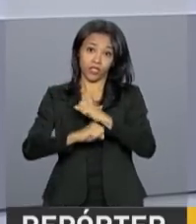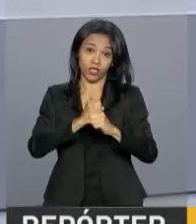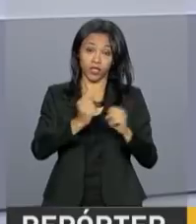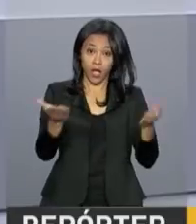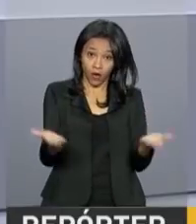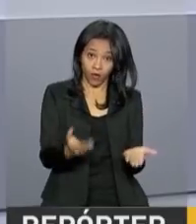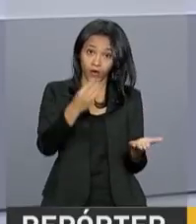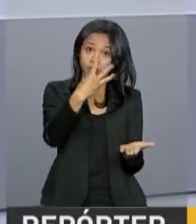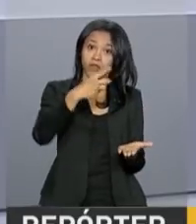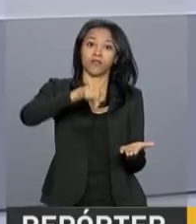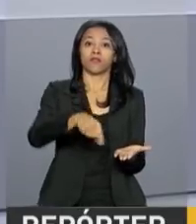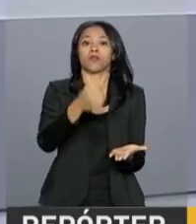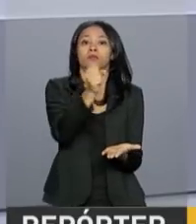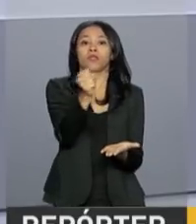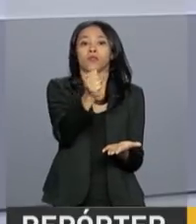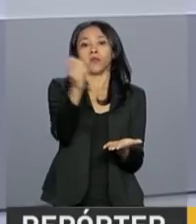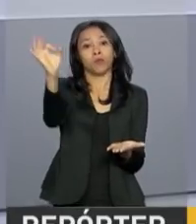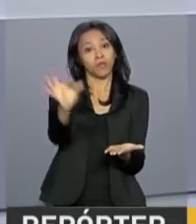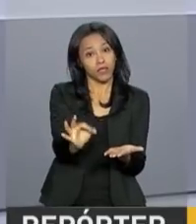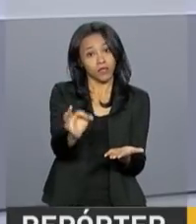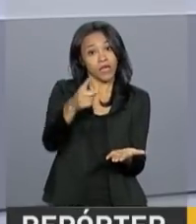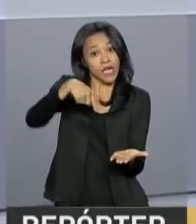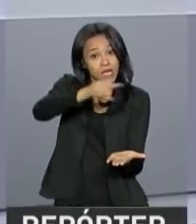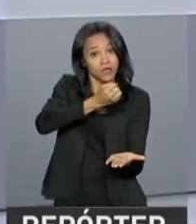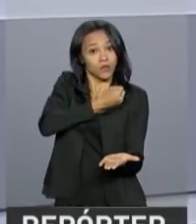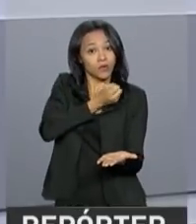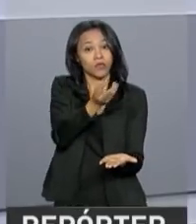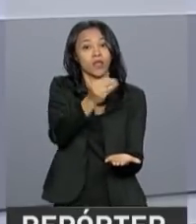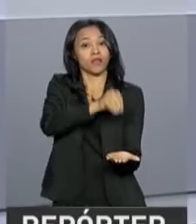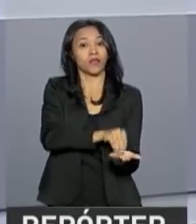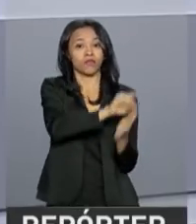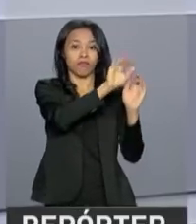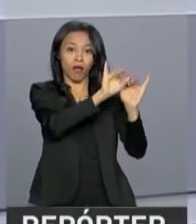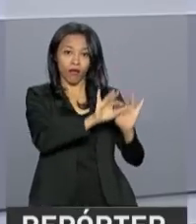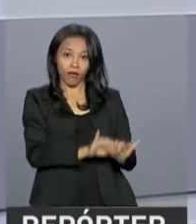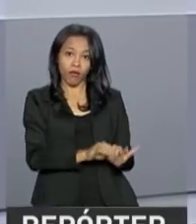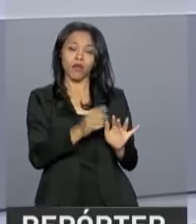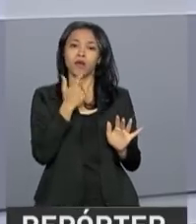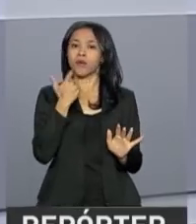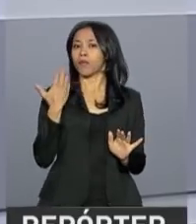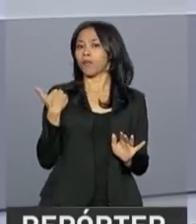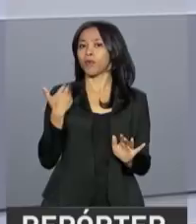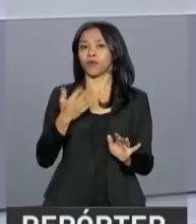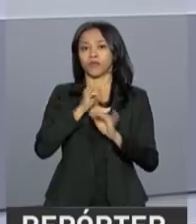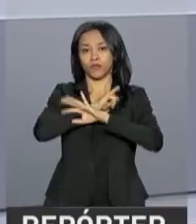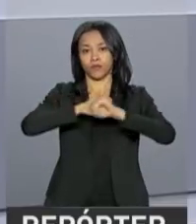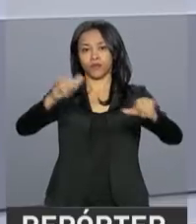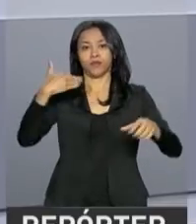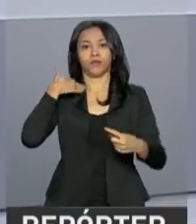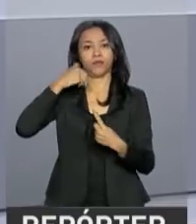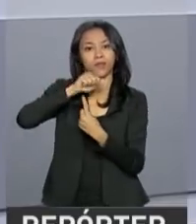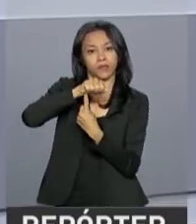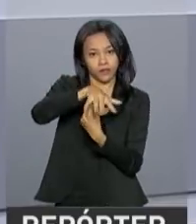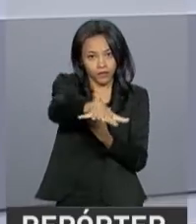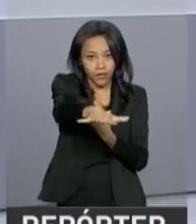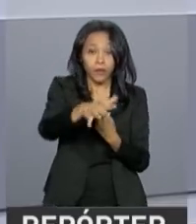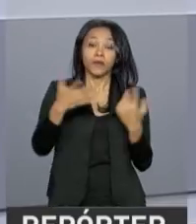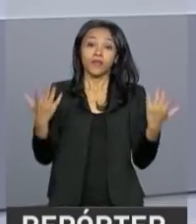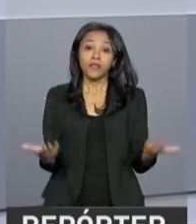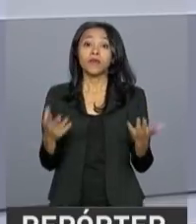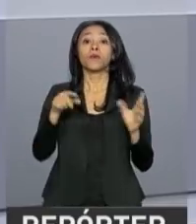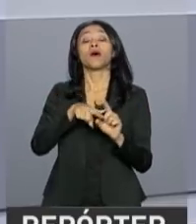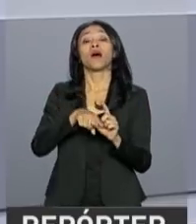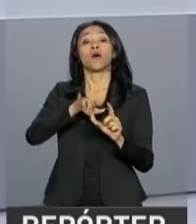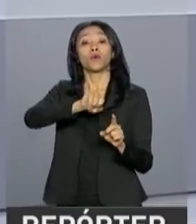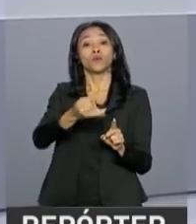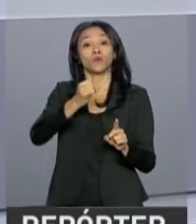3,88 por cento os números estão no boletim focus divulgado agora há pouco pelo banco central a projeção da taxa básica de